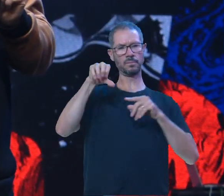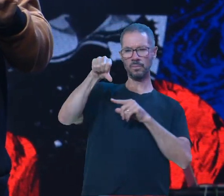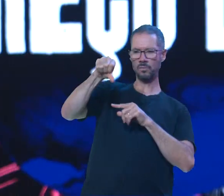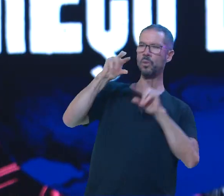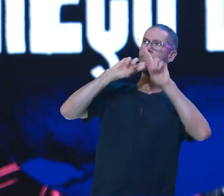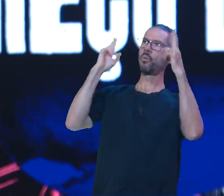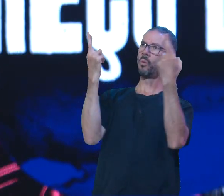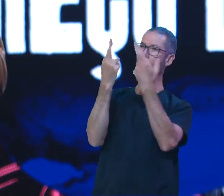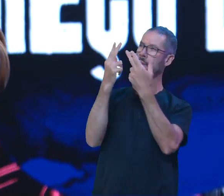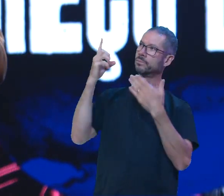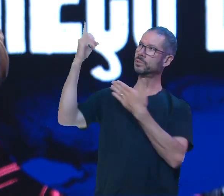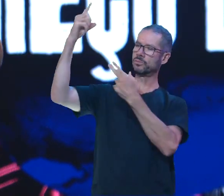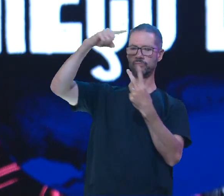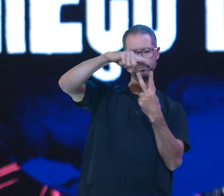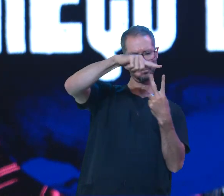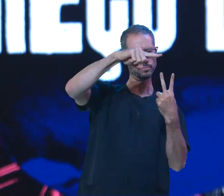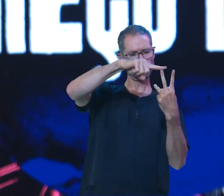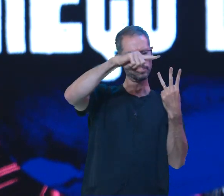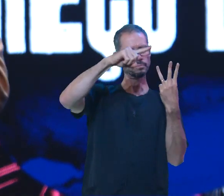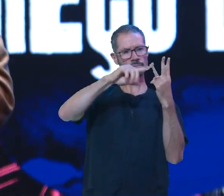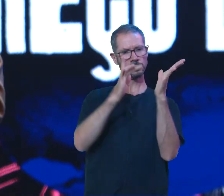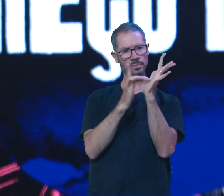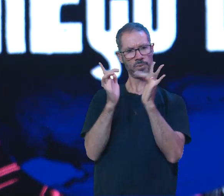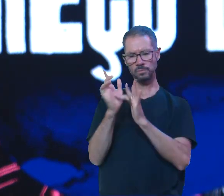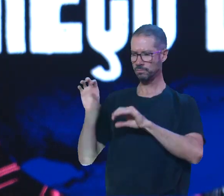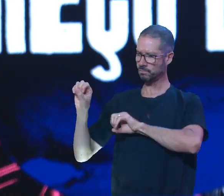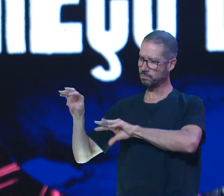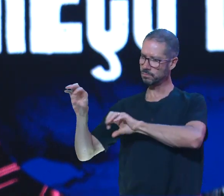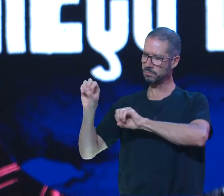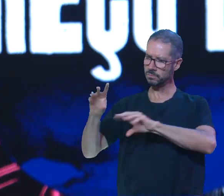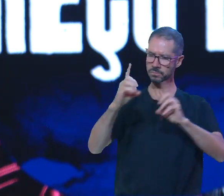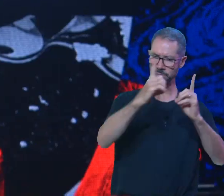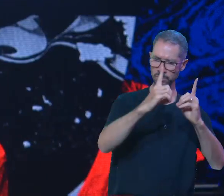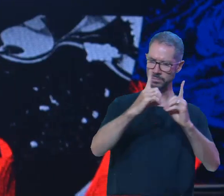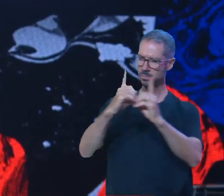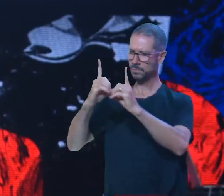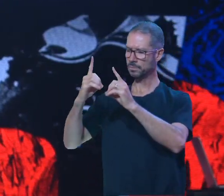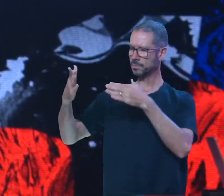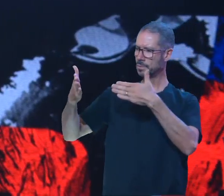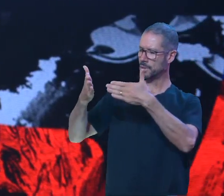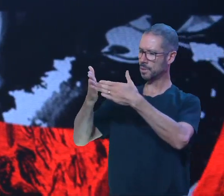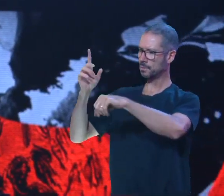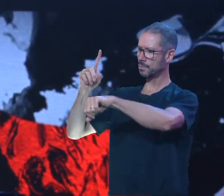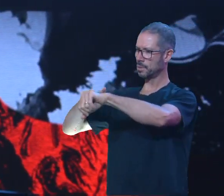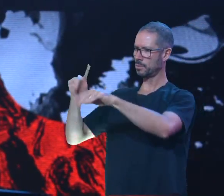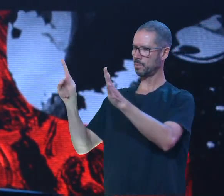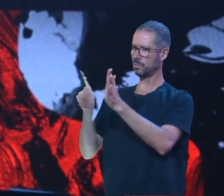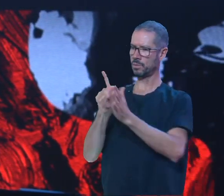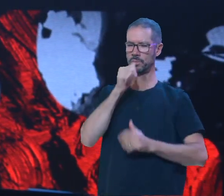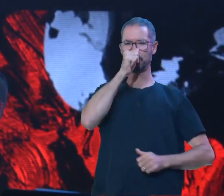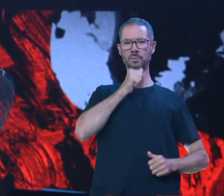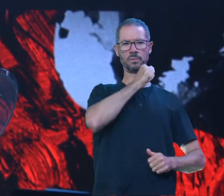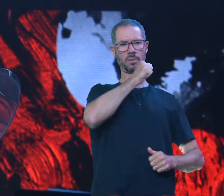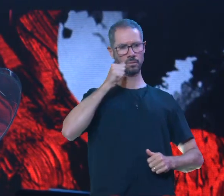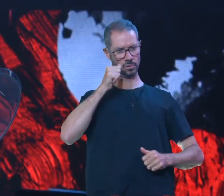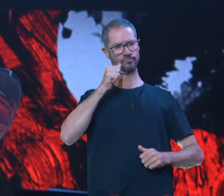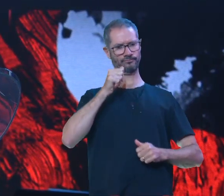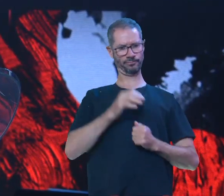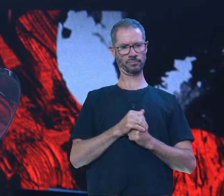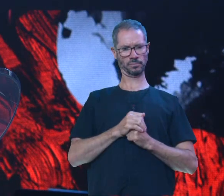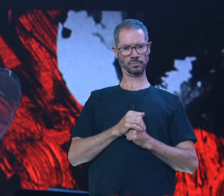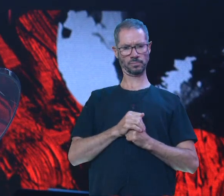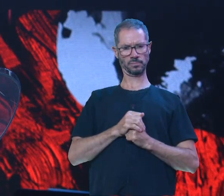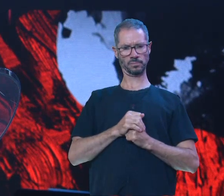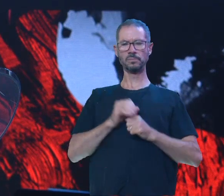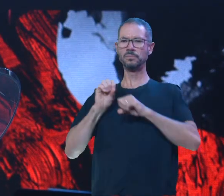de Deus. E ele está preparando os seus discípulos para quando chegasse o tempo do seu próprio sacrifício. E aí ele